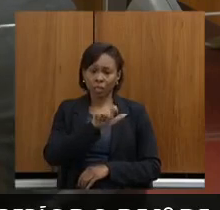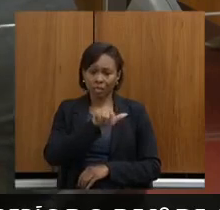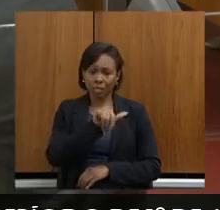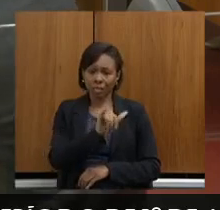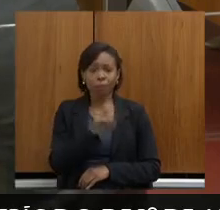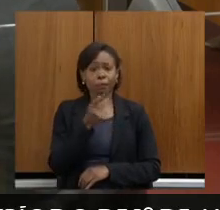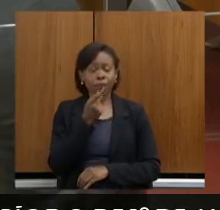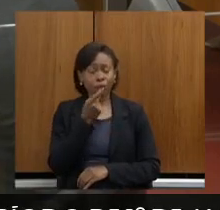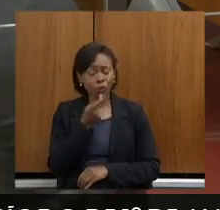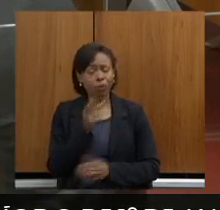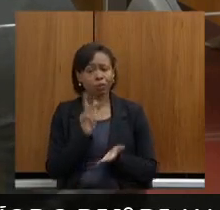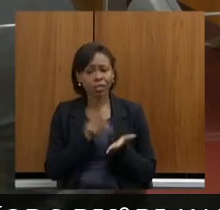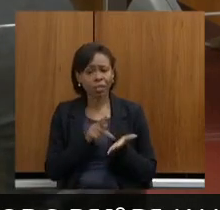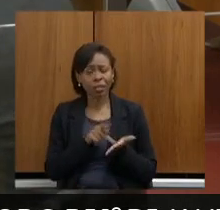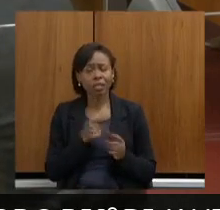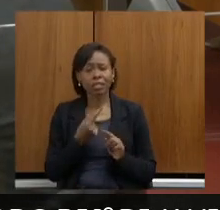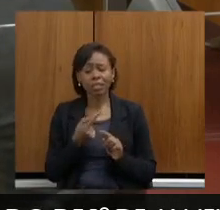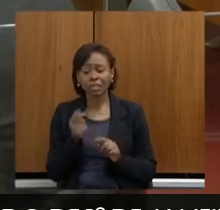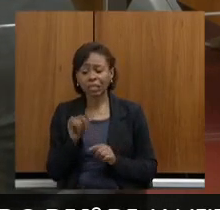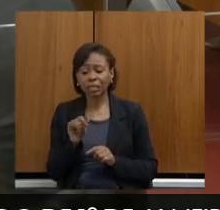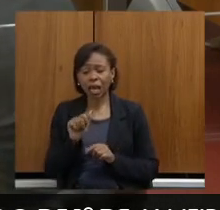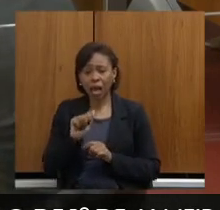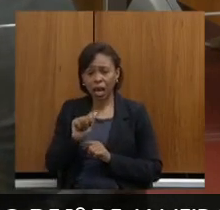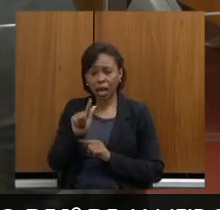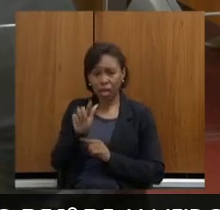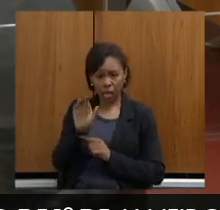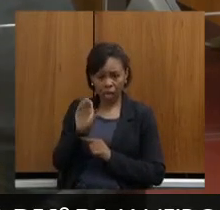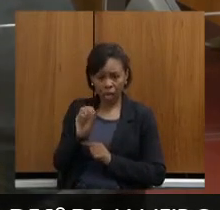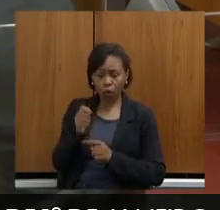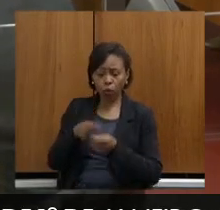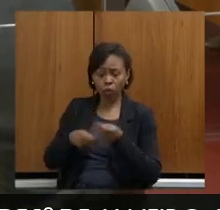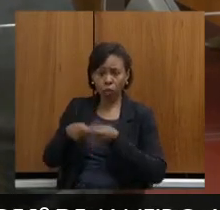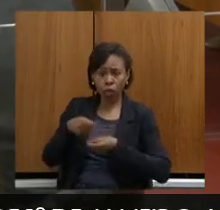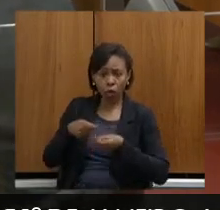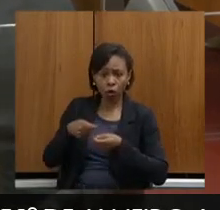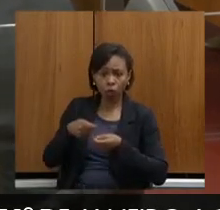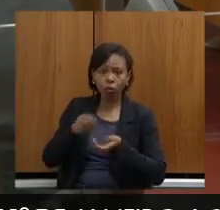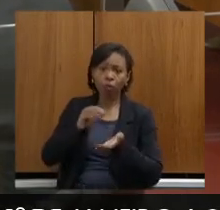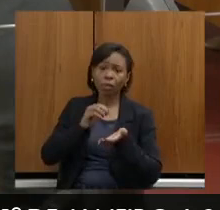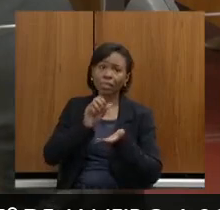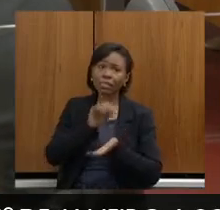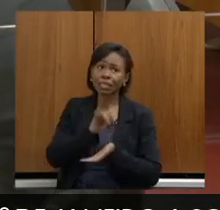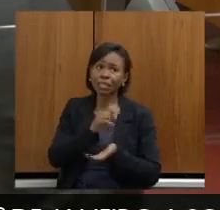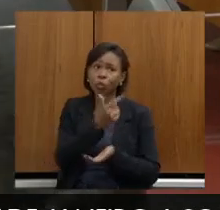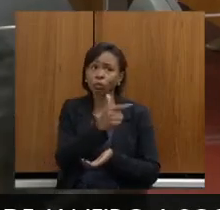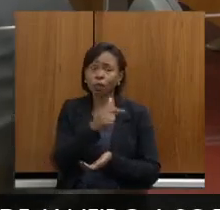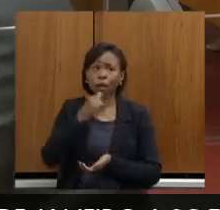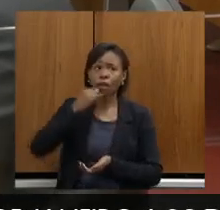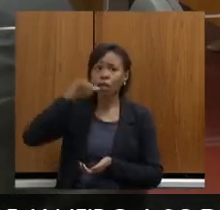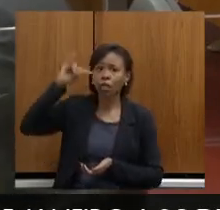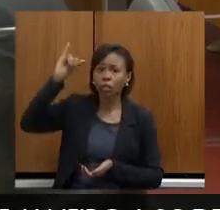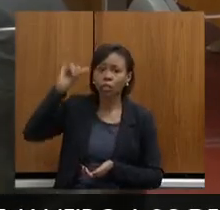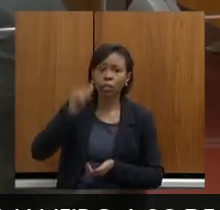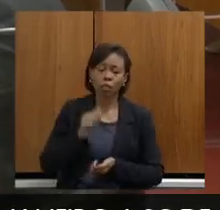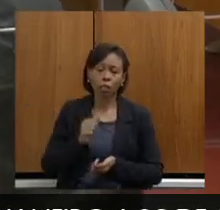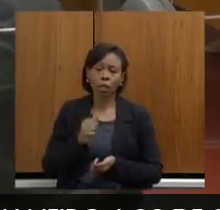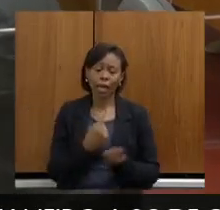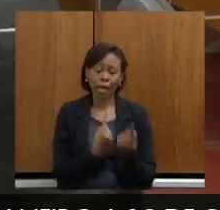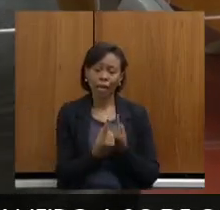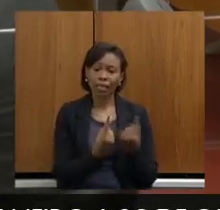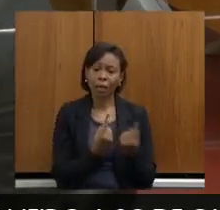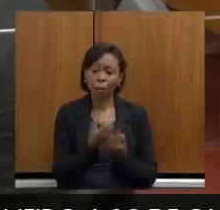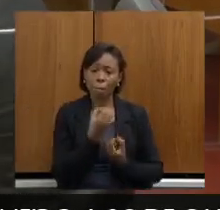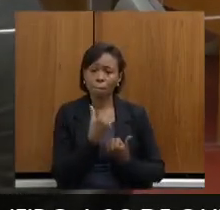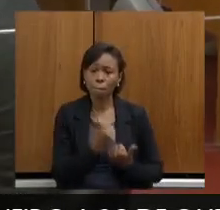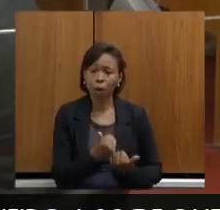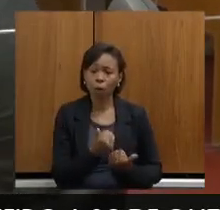agronegócio você não tiver boas estradas se você não tiver energia energia hoje um pequeno produtor